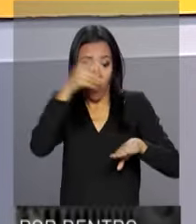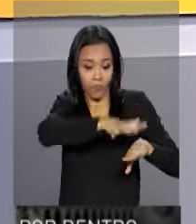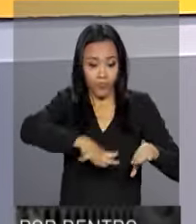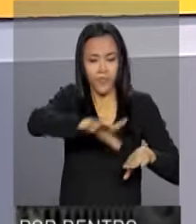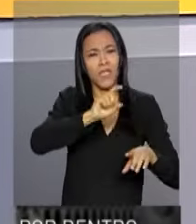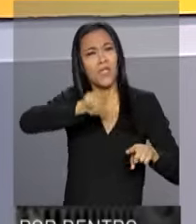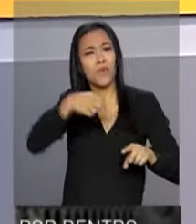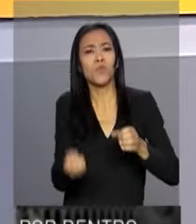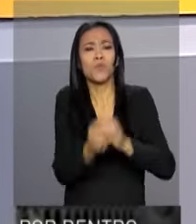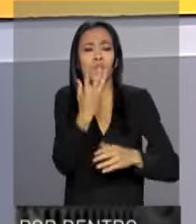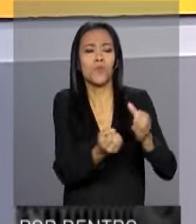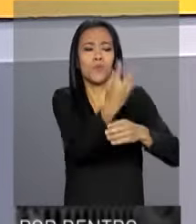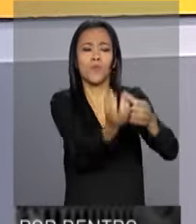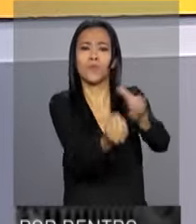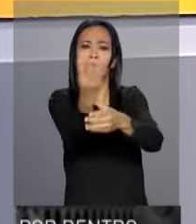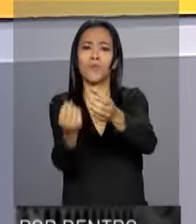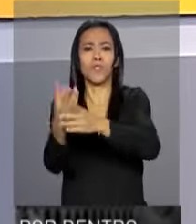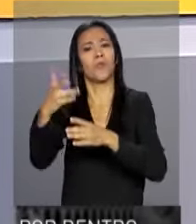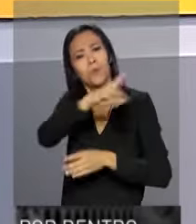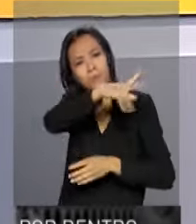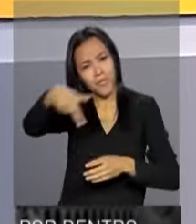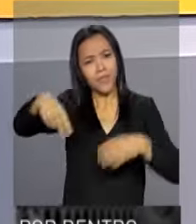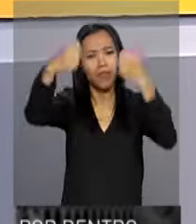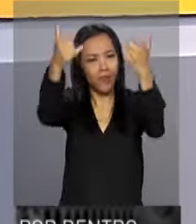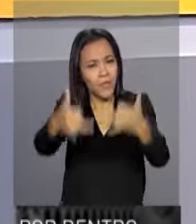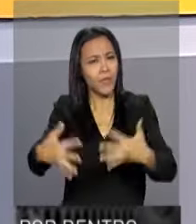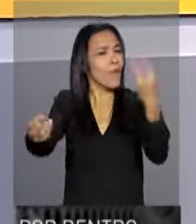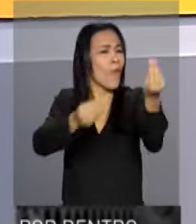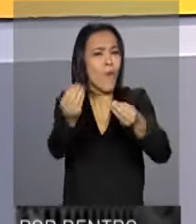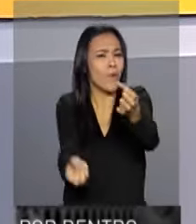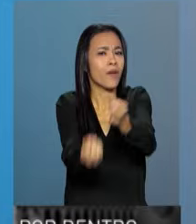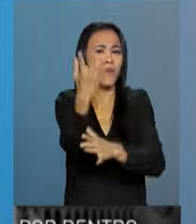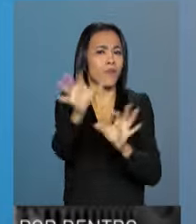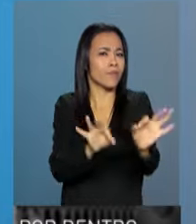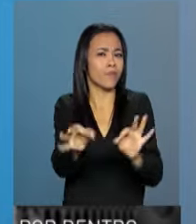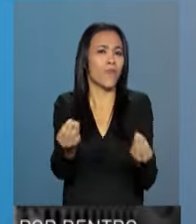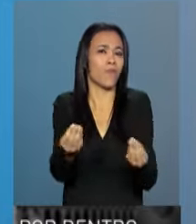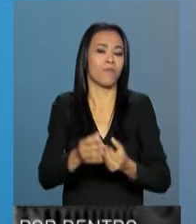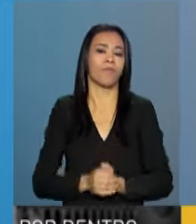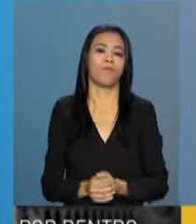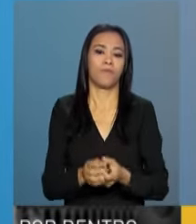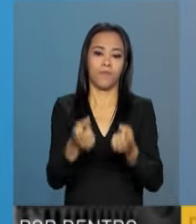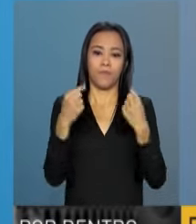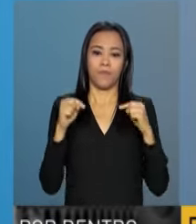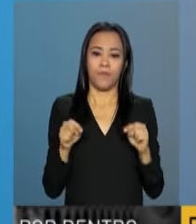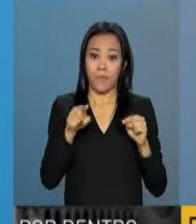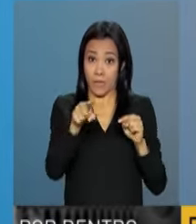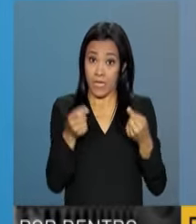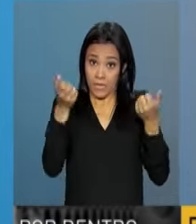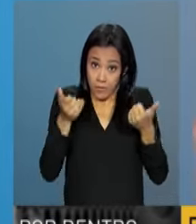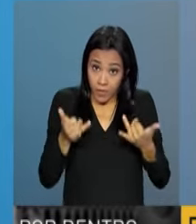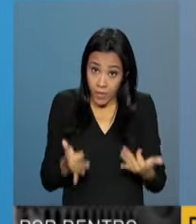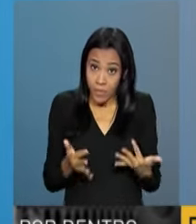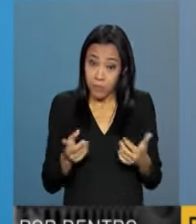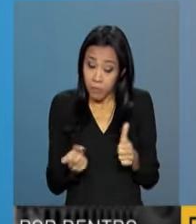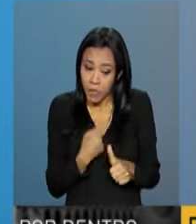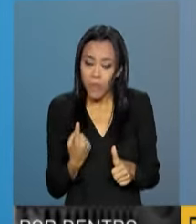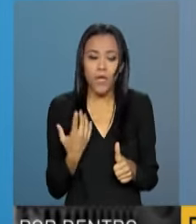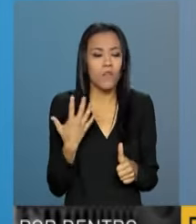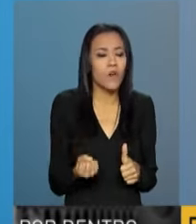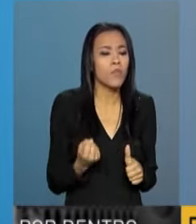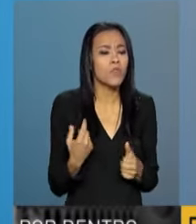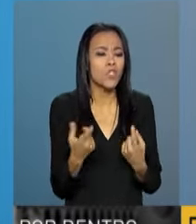icm-bio ricardo soavinski conta pra gente como elas são criadas e se delimita uma área se discutir com a população